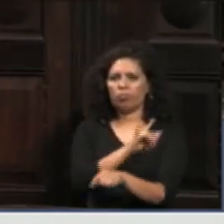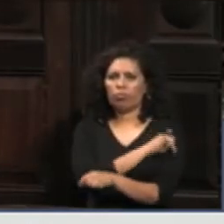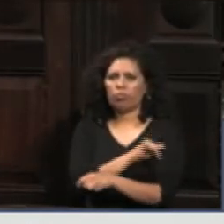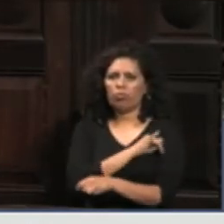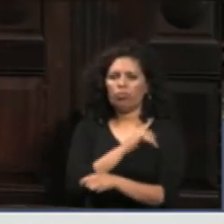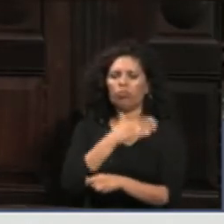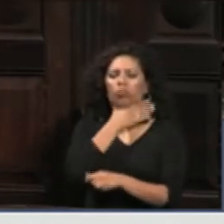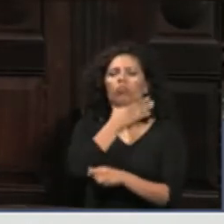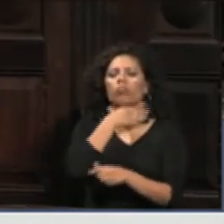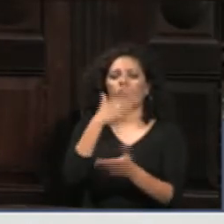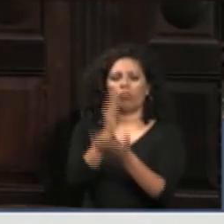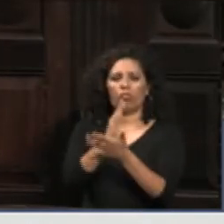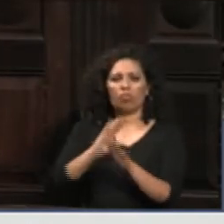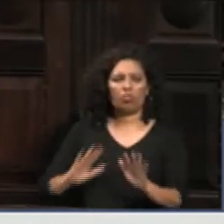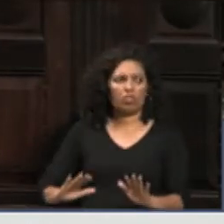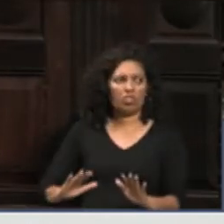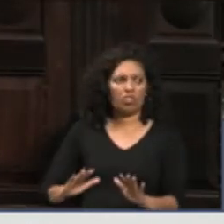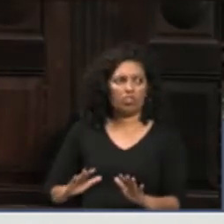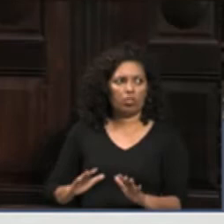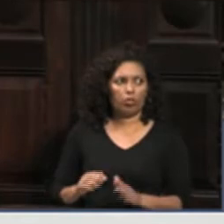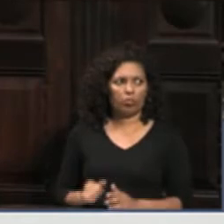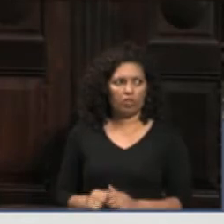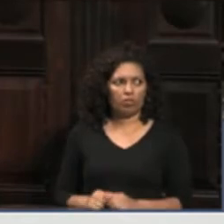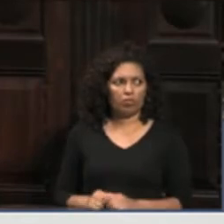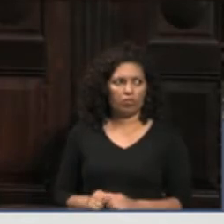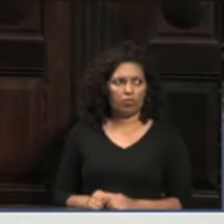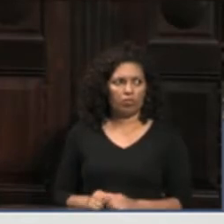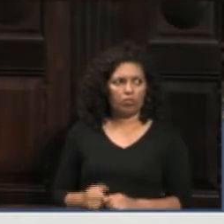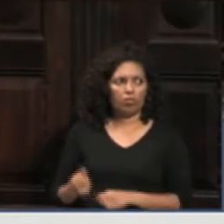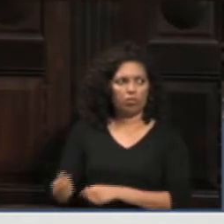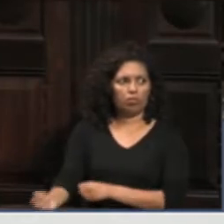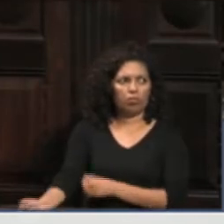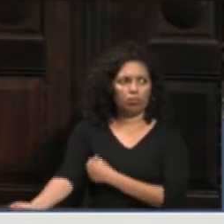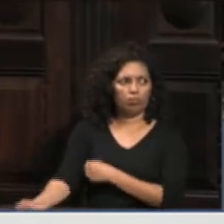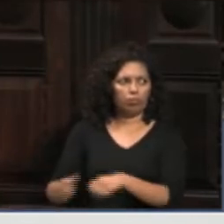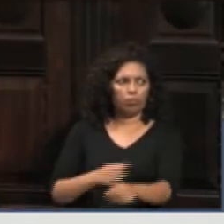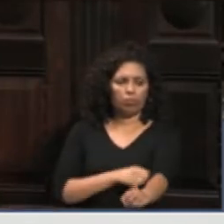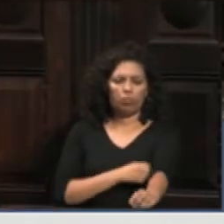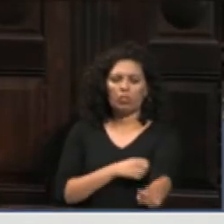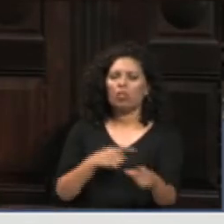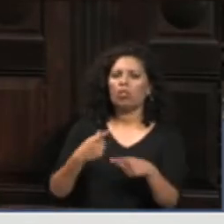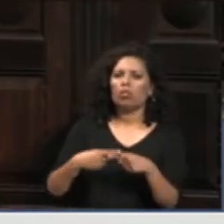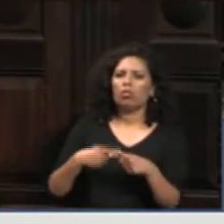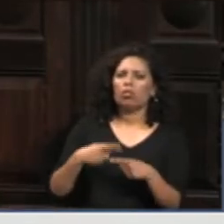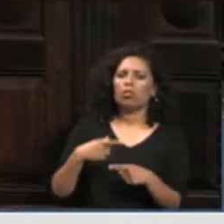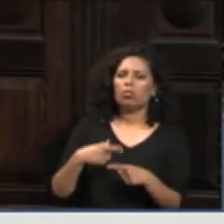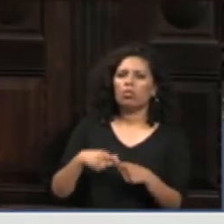dessa situação, na verdade, de calamidade pública, na verdade, de calamidade financeira,